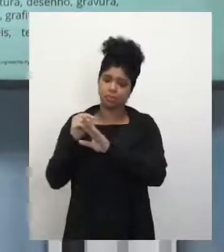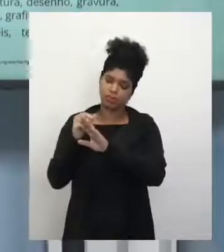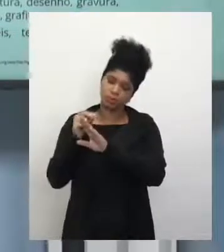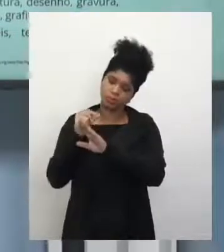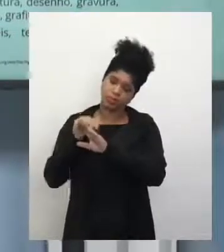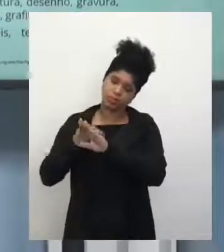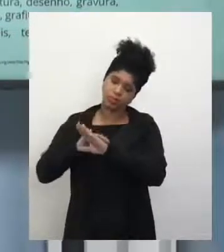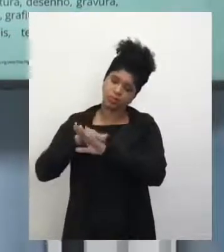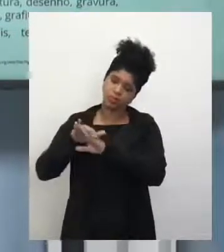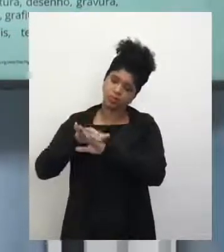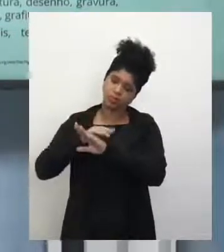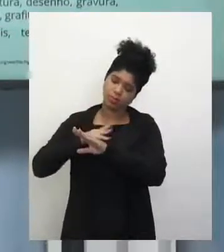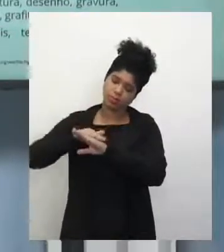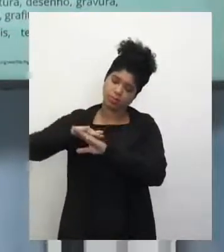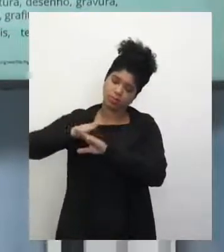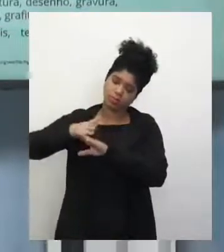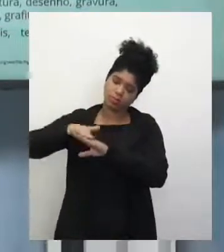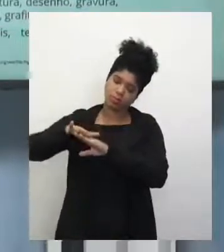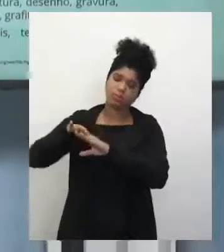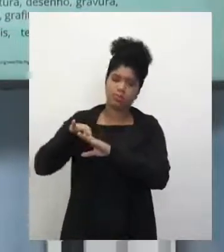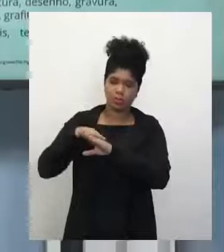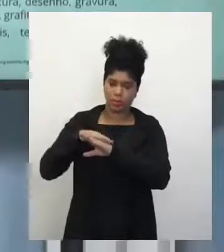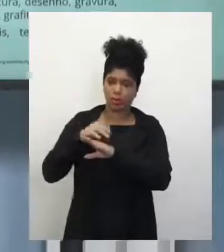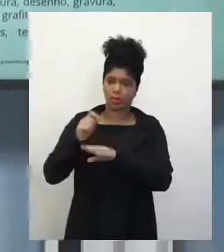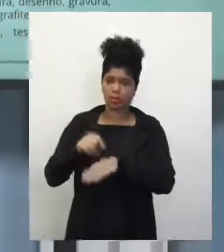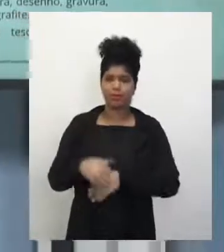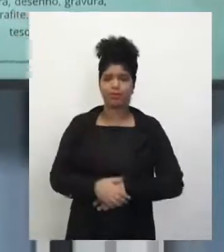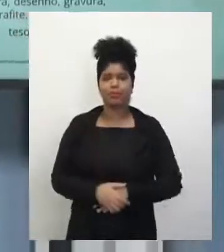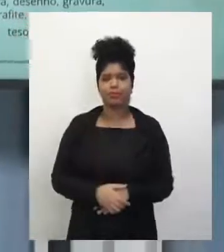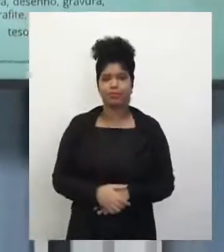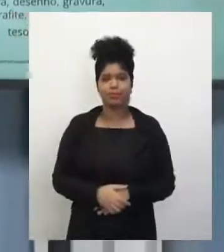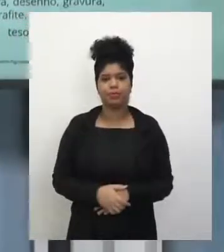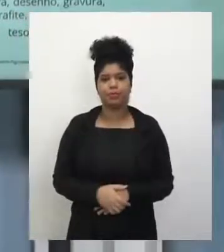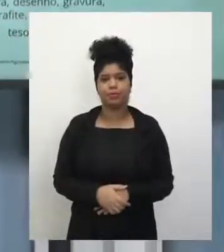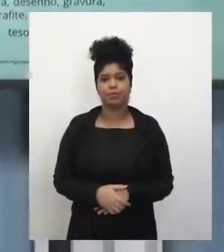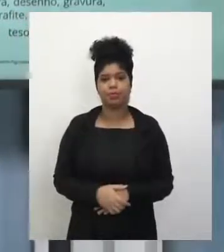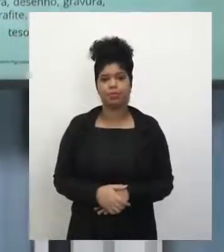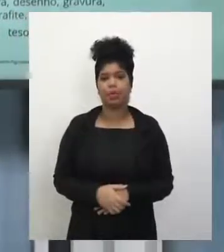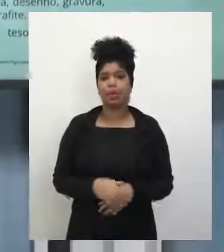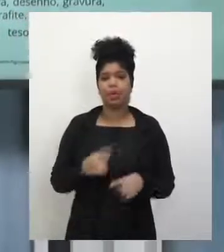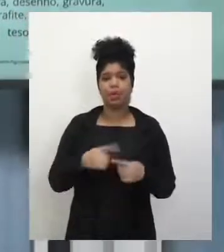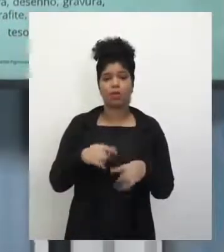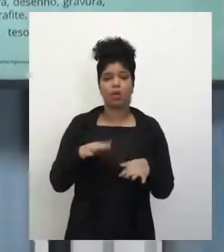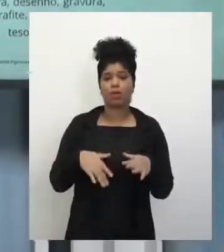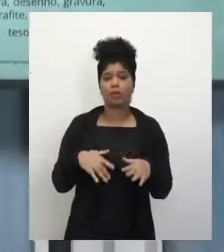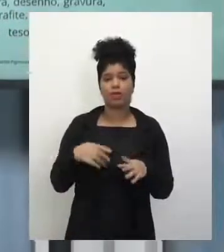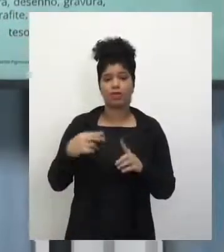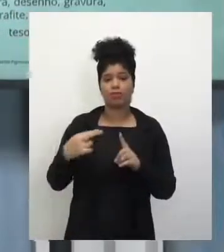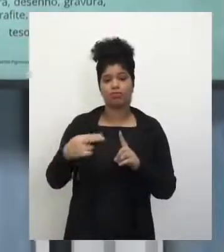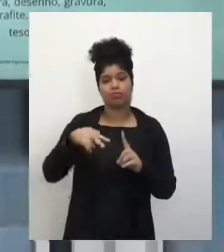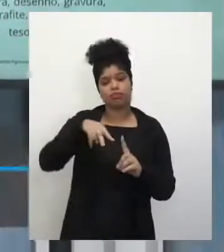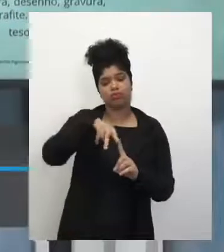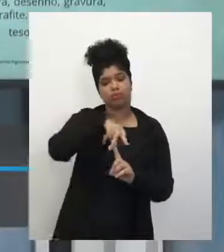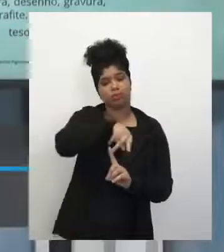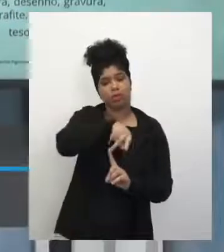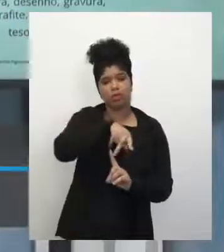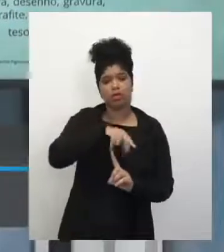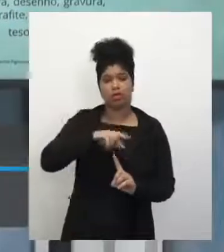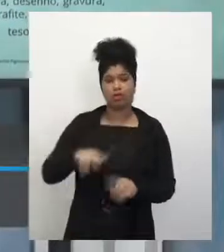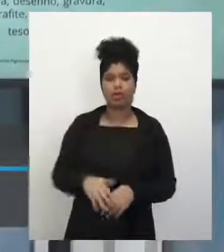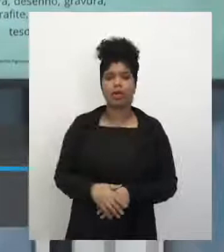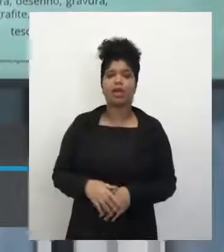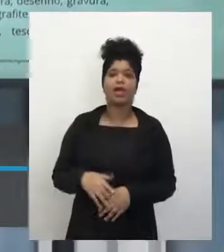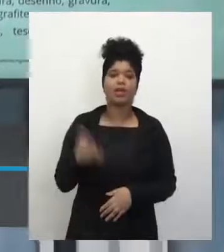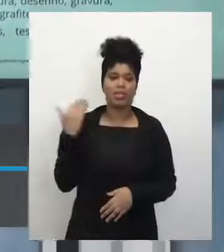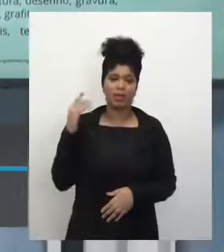né? Aquele relevo vindo daquela obra, tá? Por mais que ela não seja, né, tridimensional, tá? Nas obras tridimensionais é um pouco